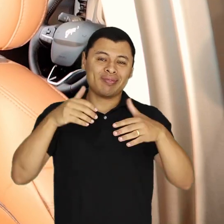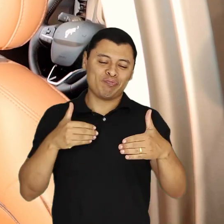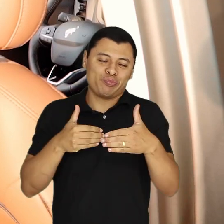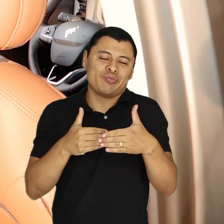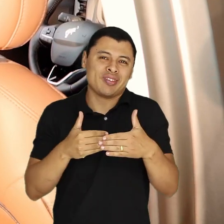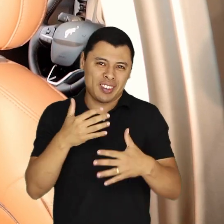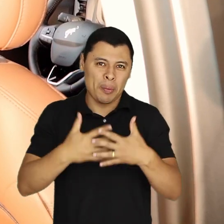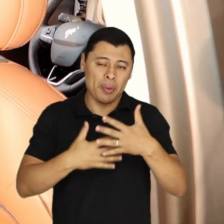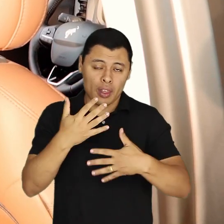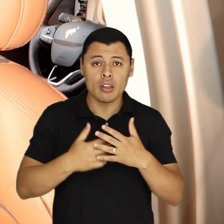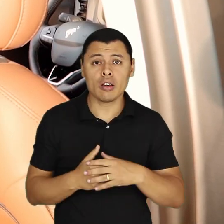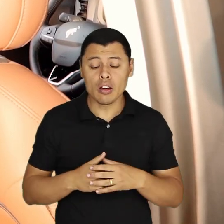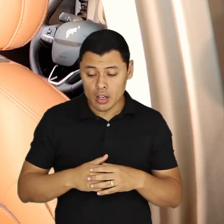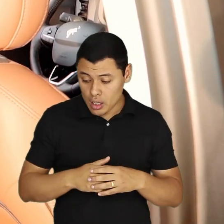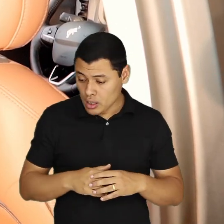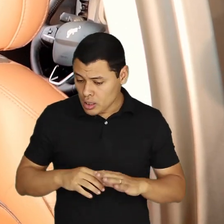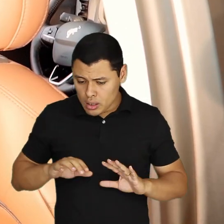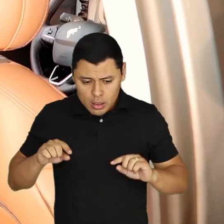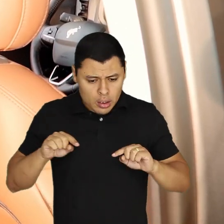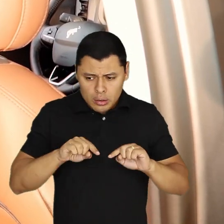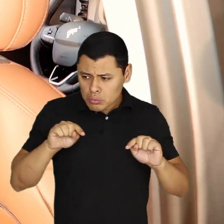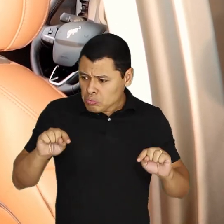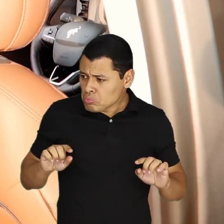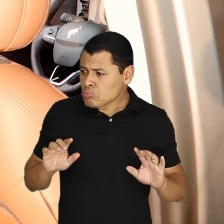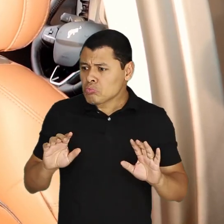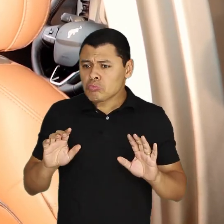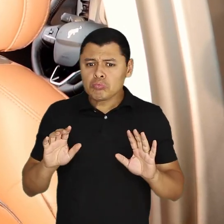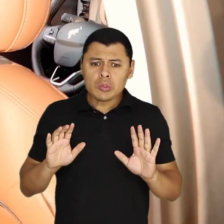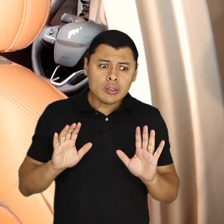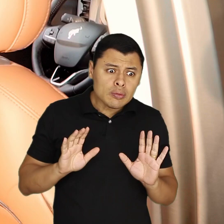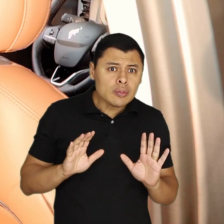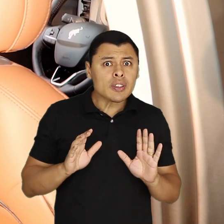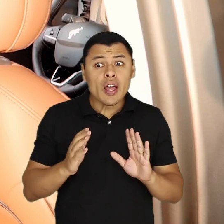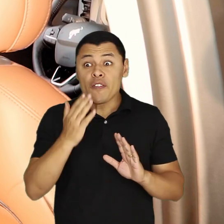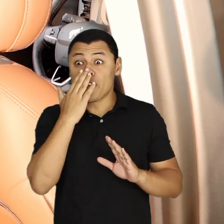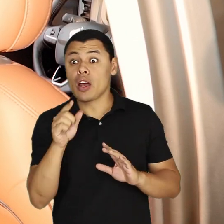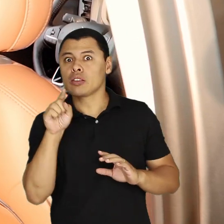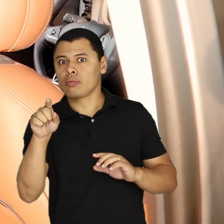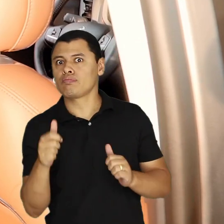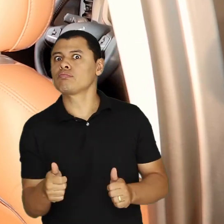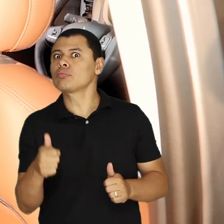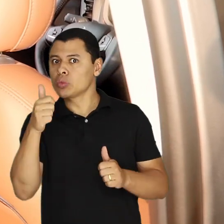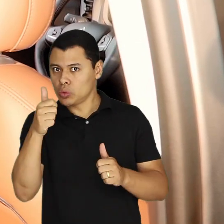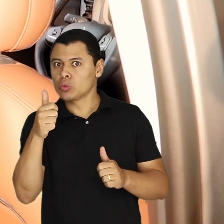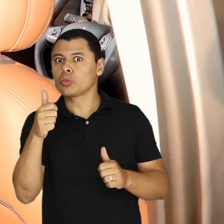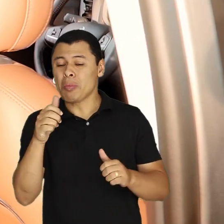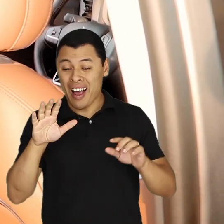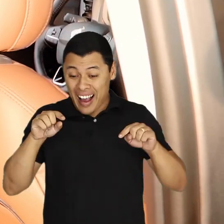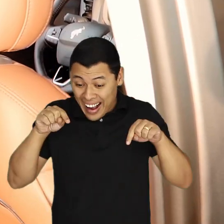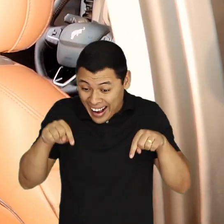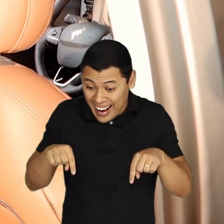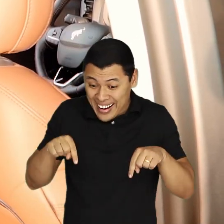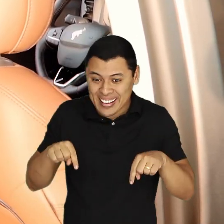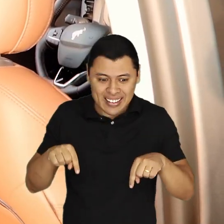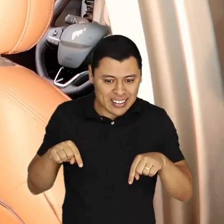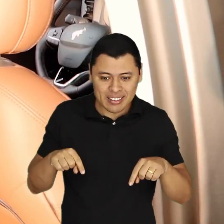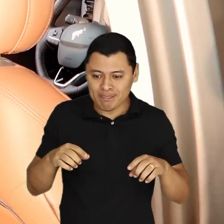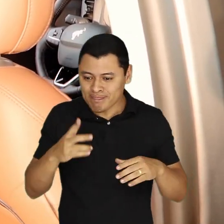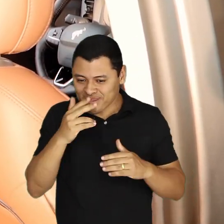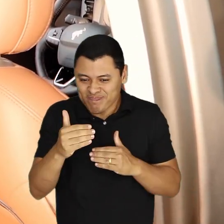porta-malas. Então aqui atrás, eu não vou dizer que a gente tem limitações, mas não estou tão feliz quando eu estava ali na frente. Espaço para a cabeça, para o outro